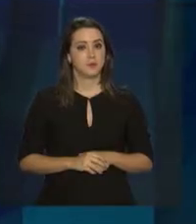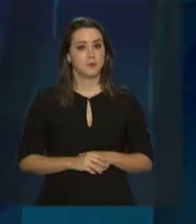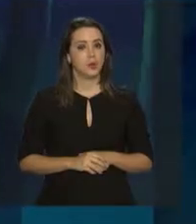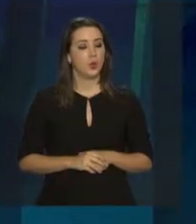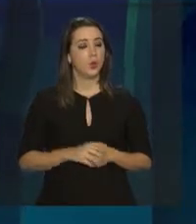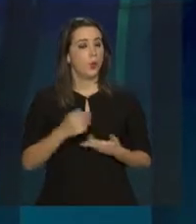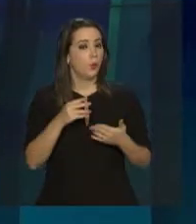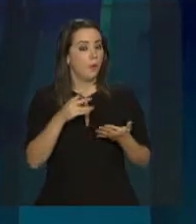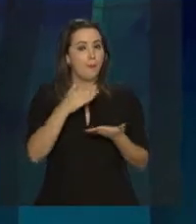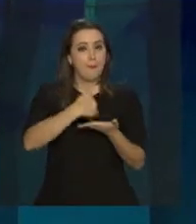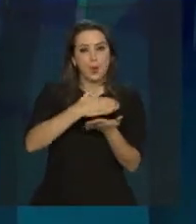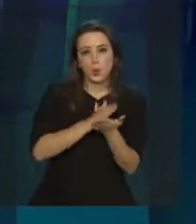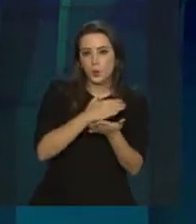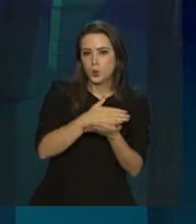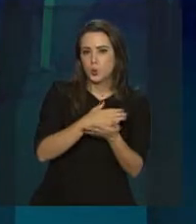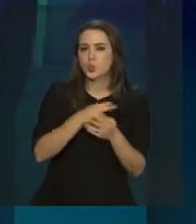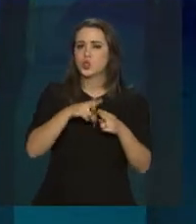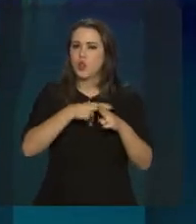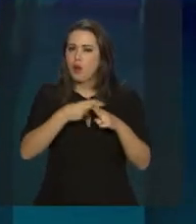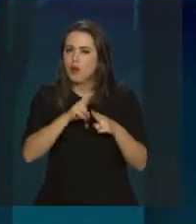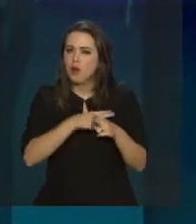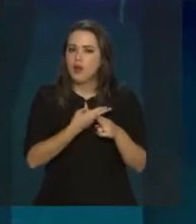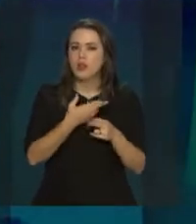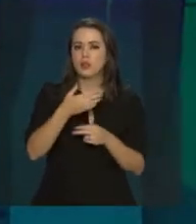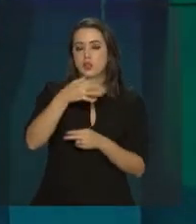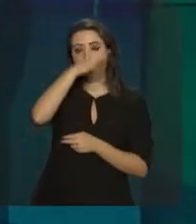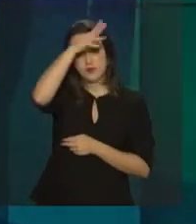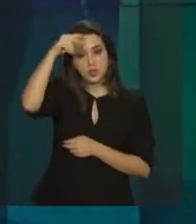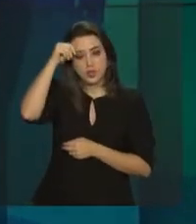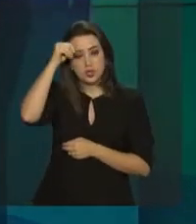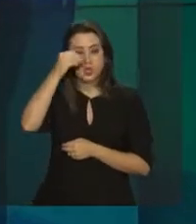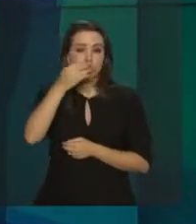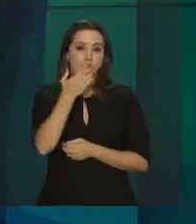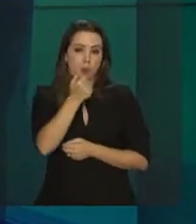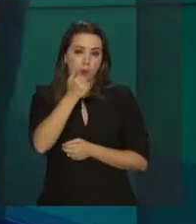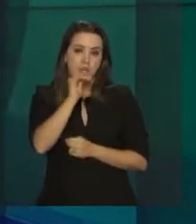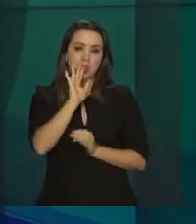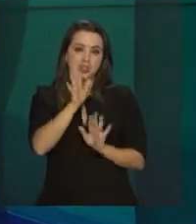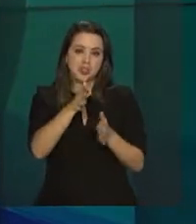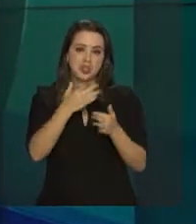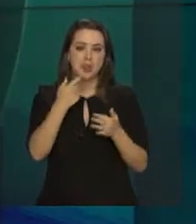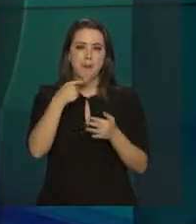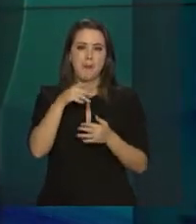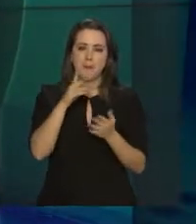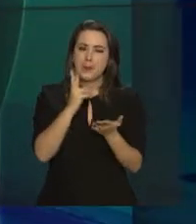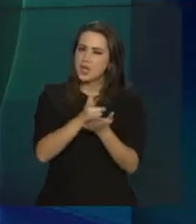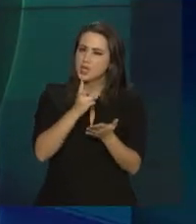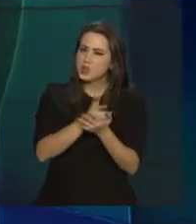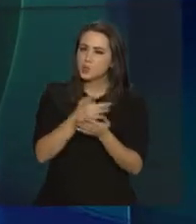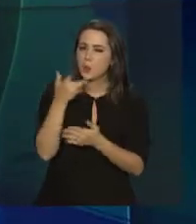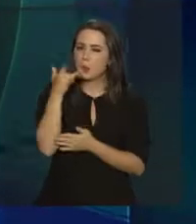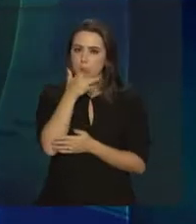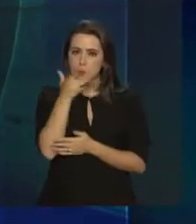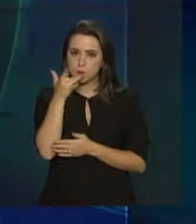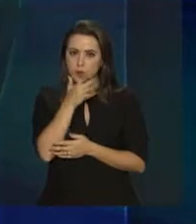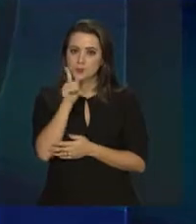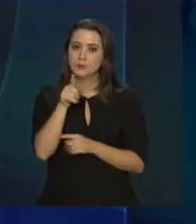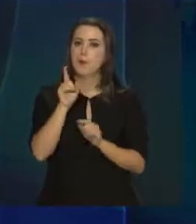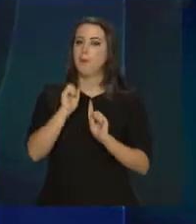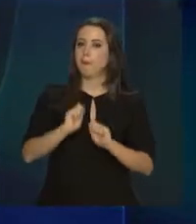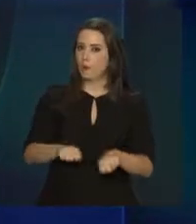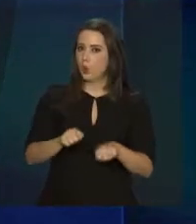biscoito bolo achocolatado ou refrigerante comidas prontas apesar de gostosas podem ser um risco para a nossa